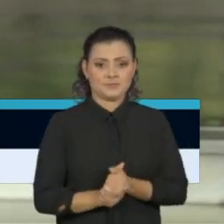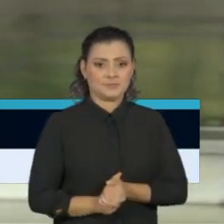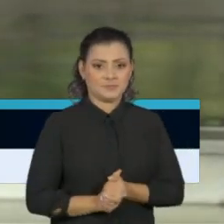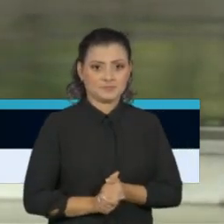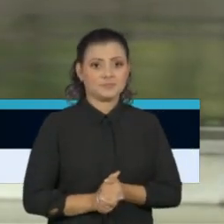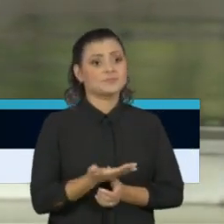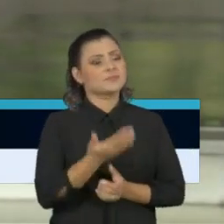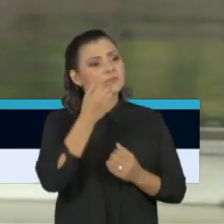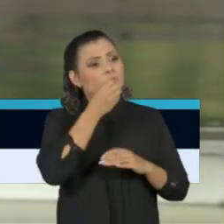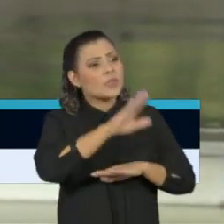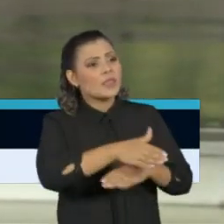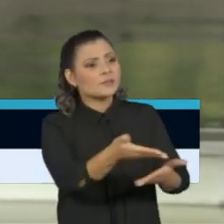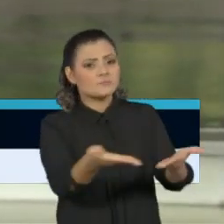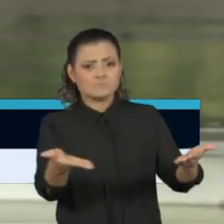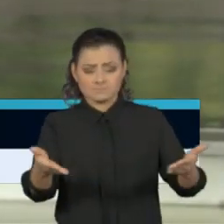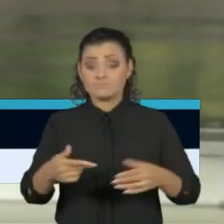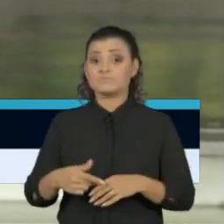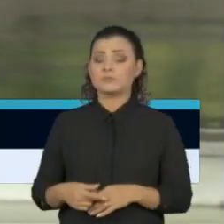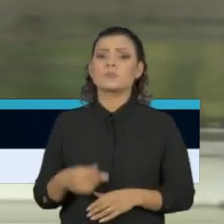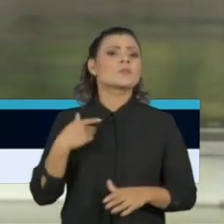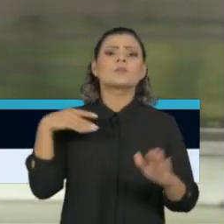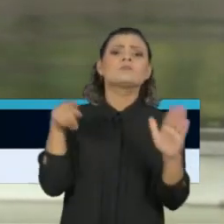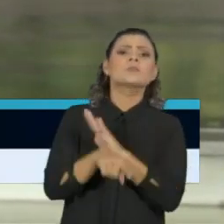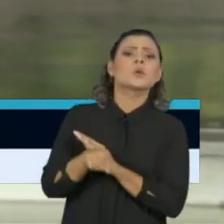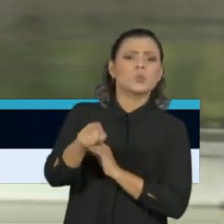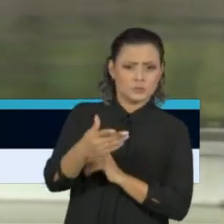governador, boa tarde a todos. Governador,